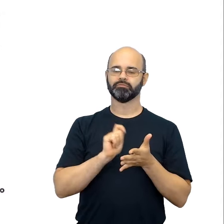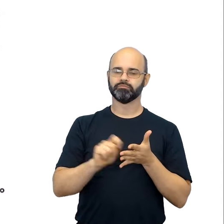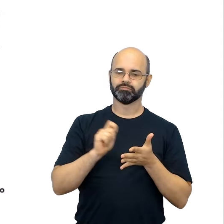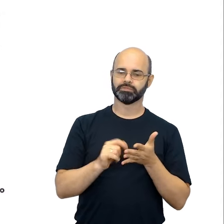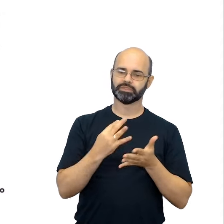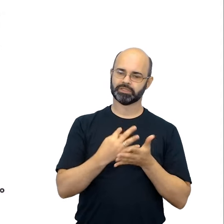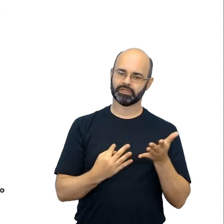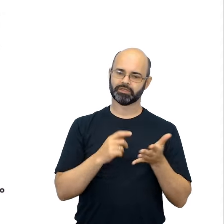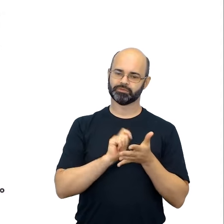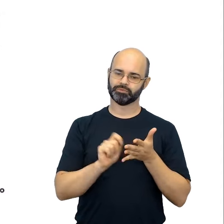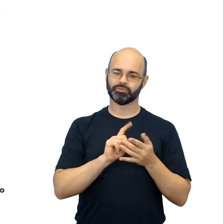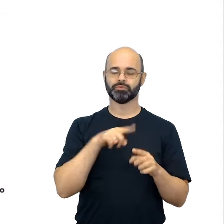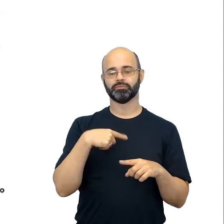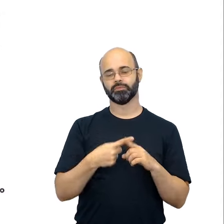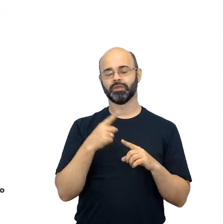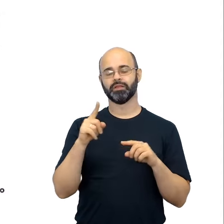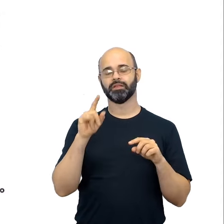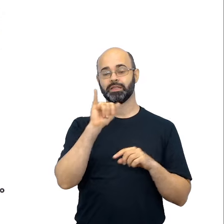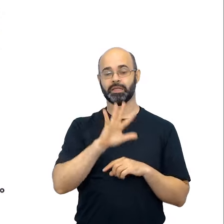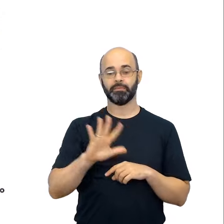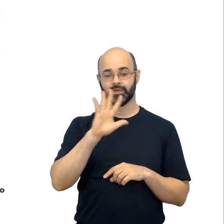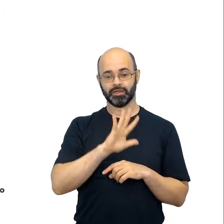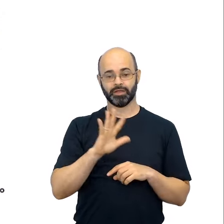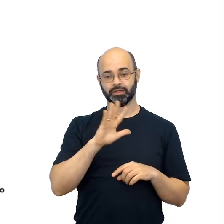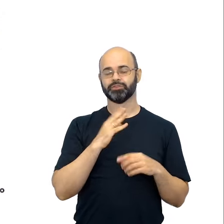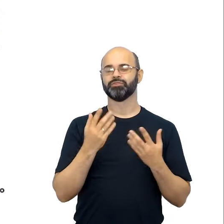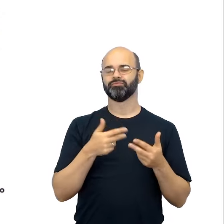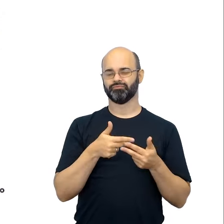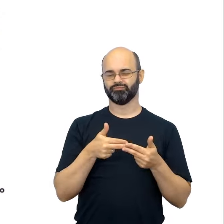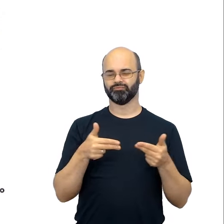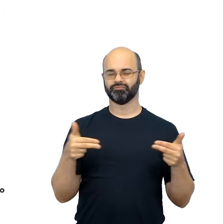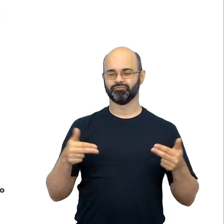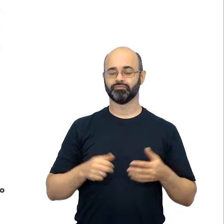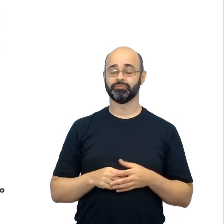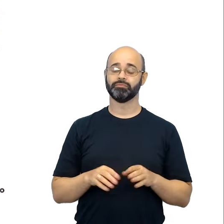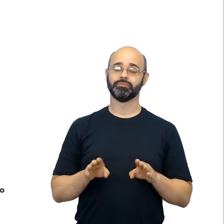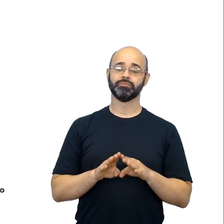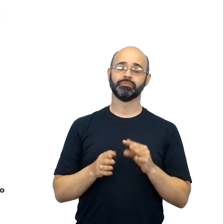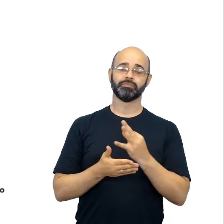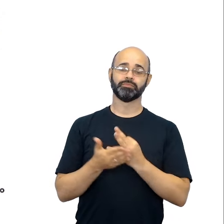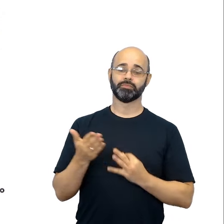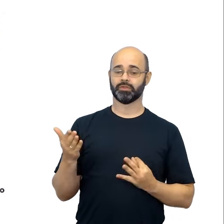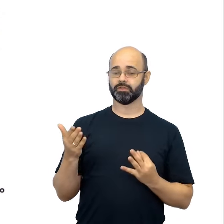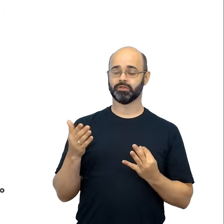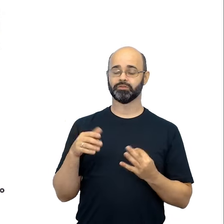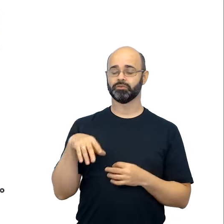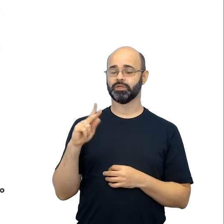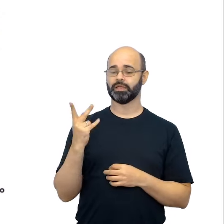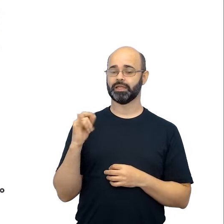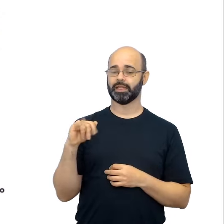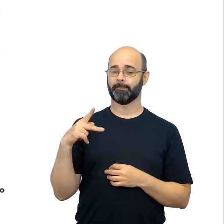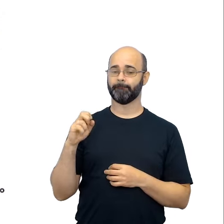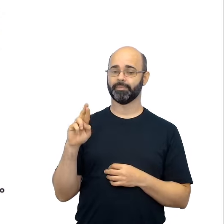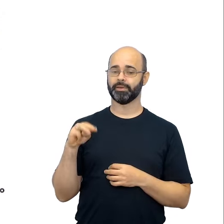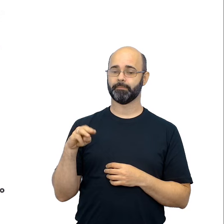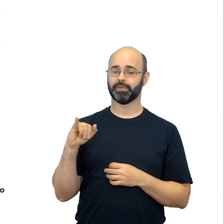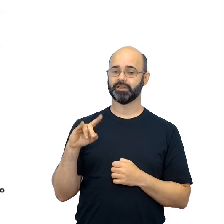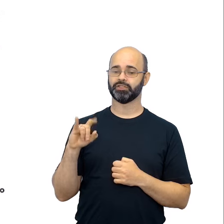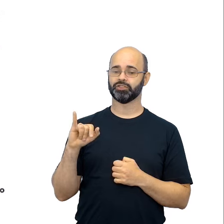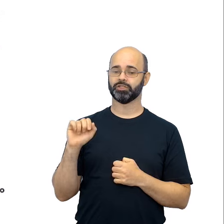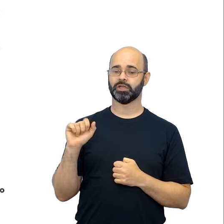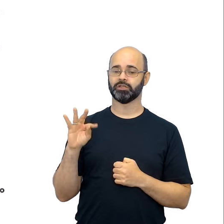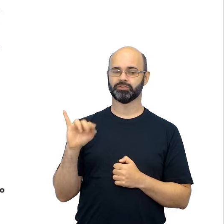né, além de outras, e eles também podem ser considerados como textos hipermediáticos, uma vez que eles estão aí à